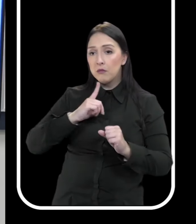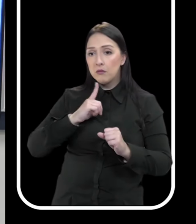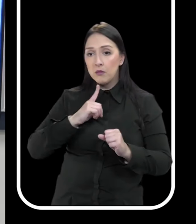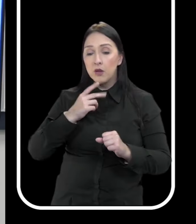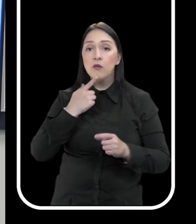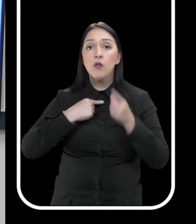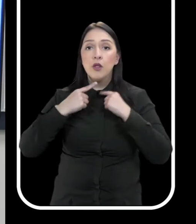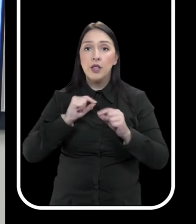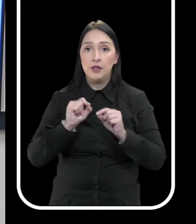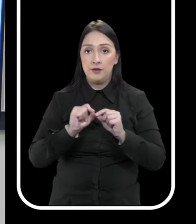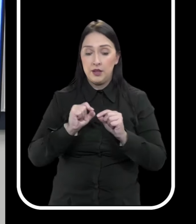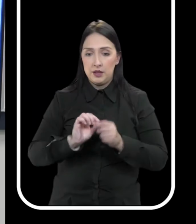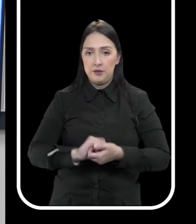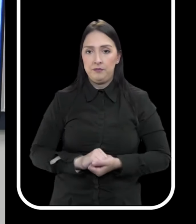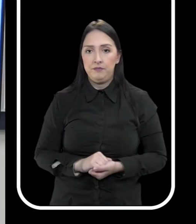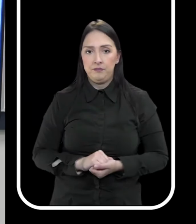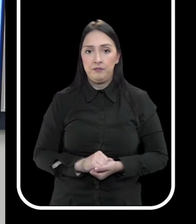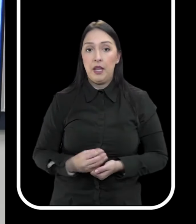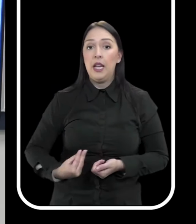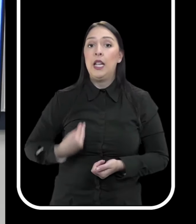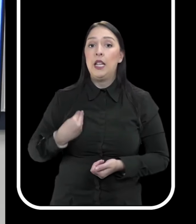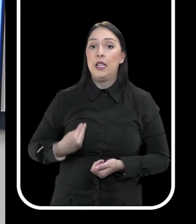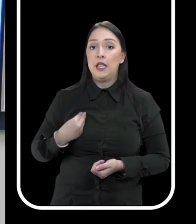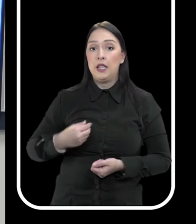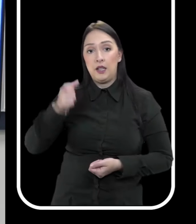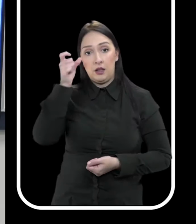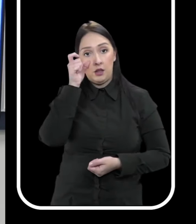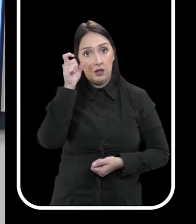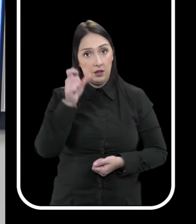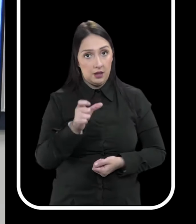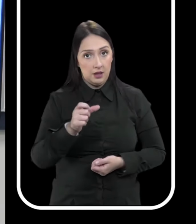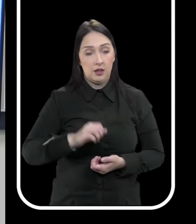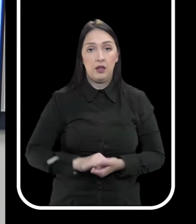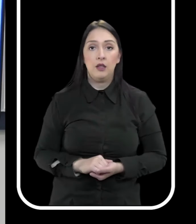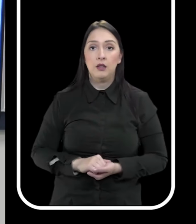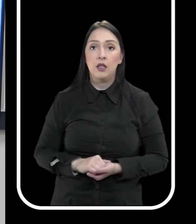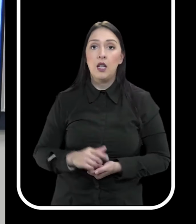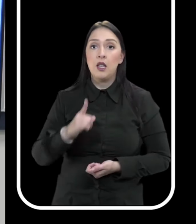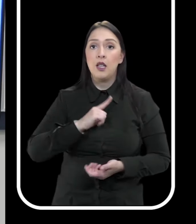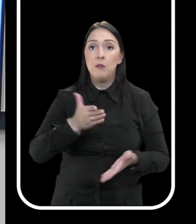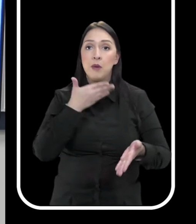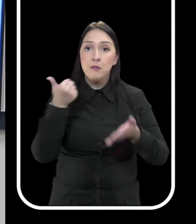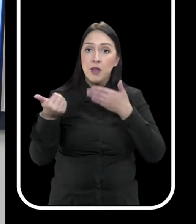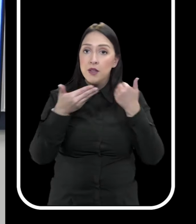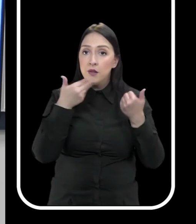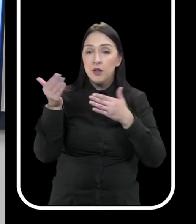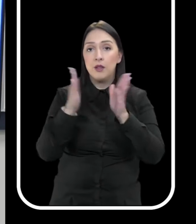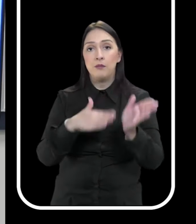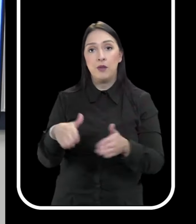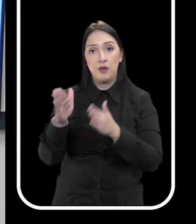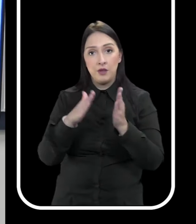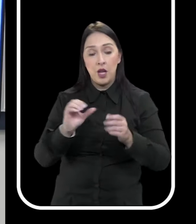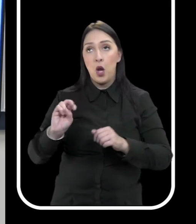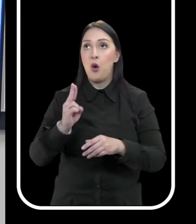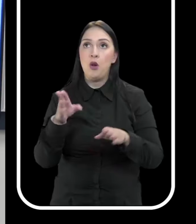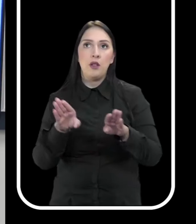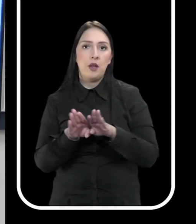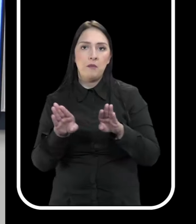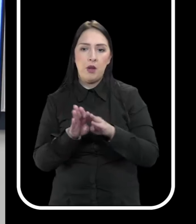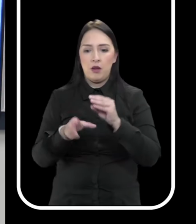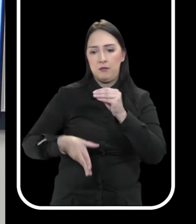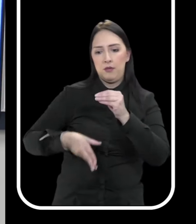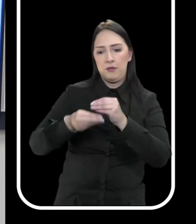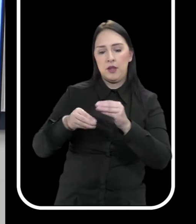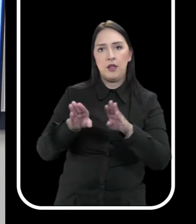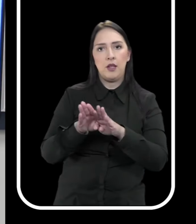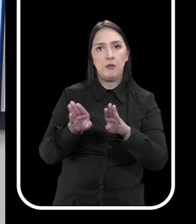você tem intenção de fazer. Então, existe o interesse de se fazer uma melhoria de um processo, ou então